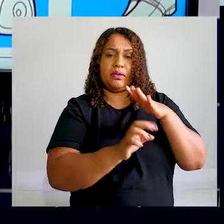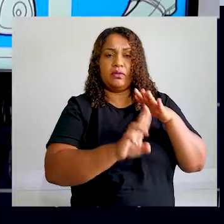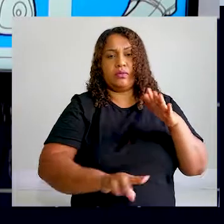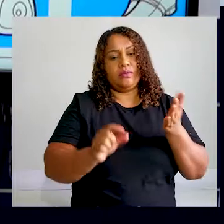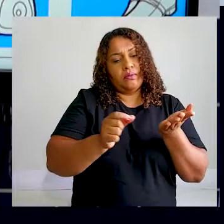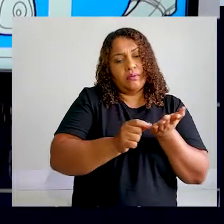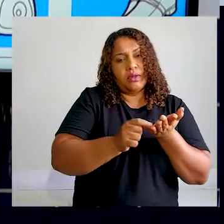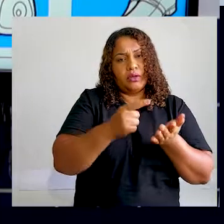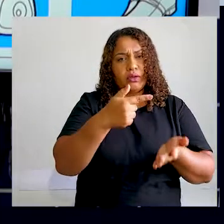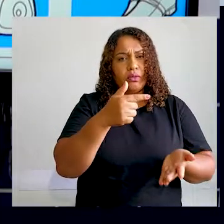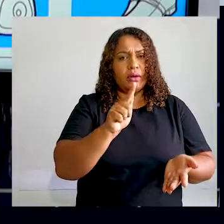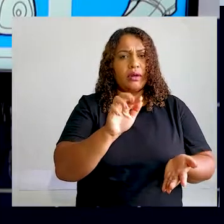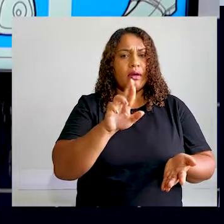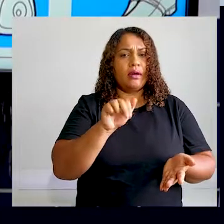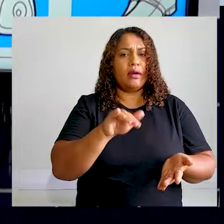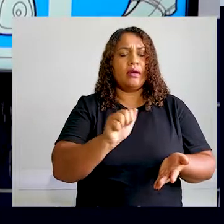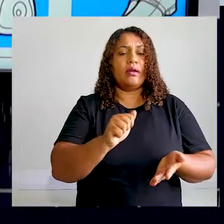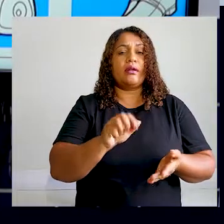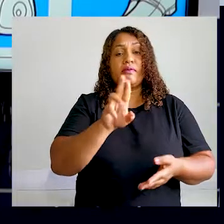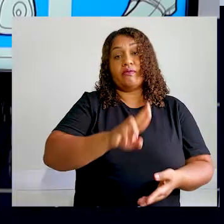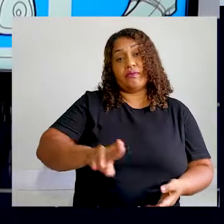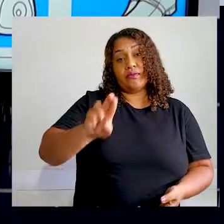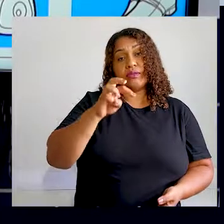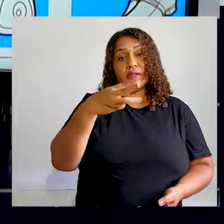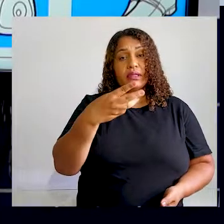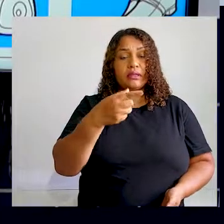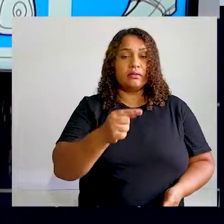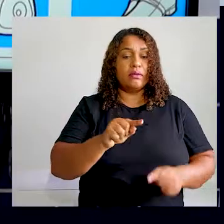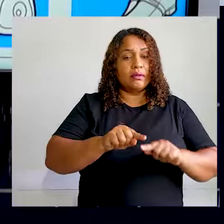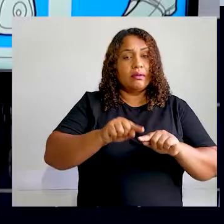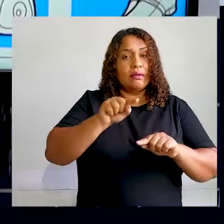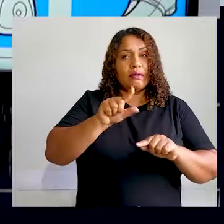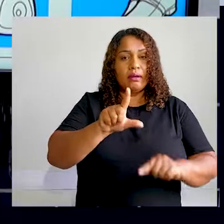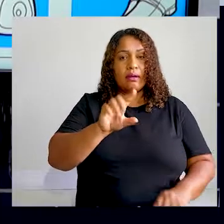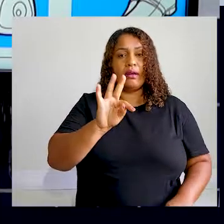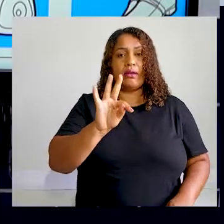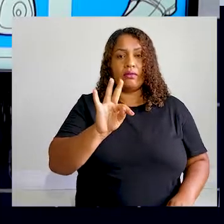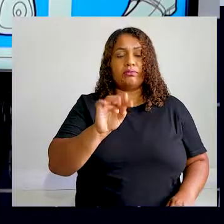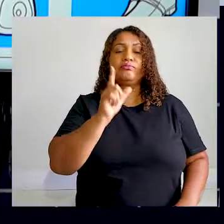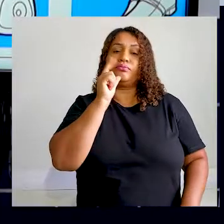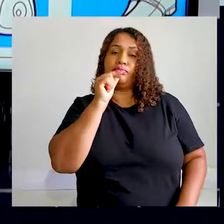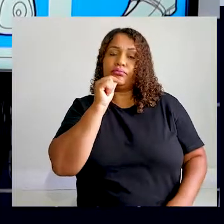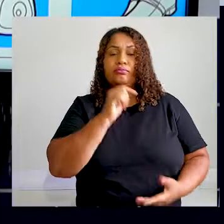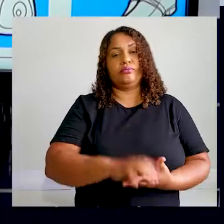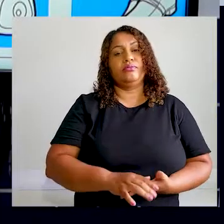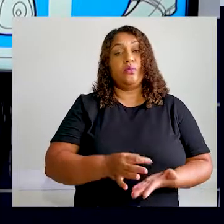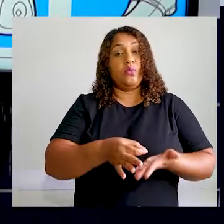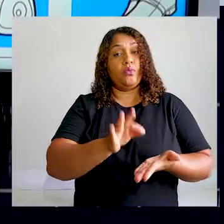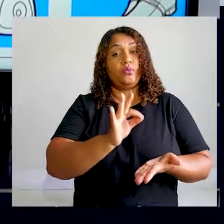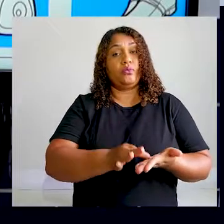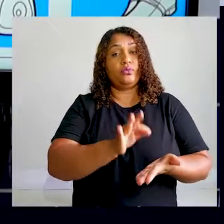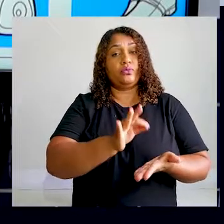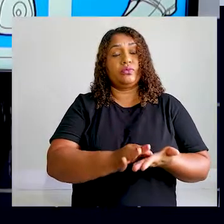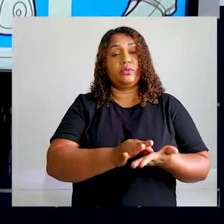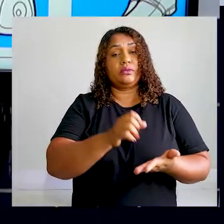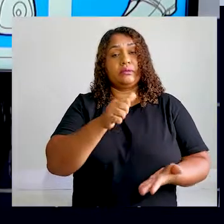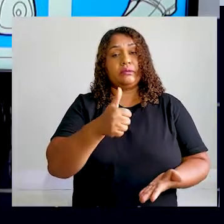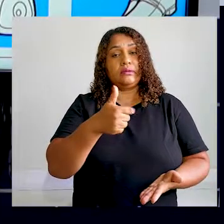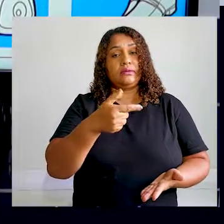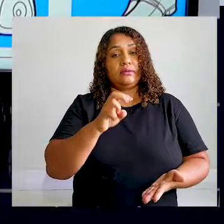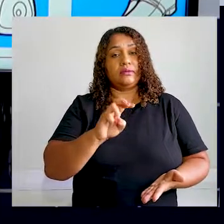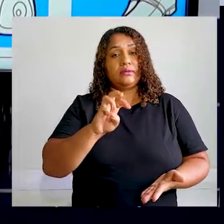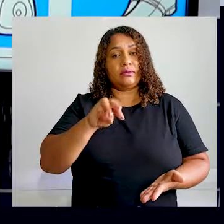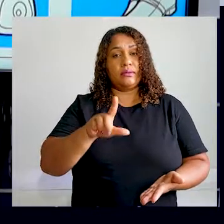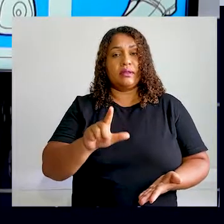de 2 gramas, são necessários 32 litros de água. Para uma xícara de